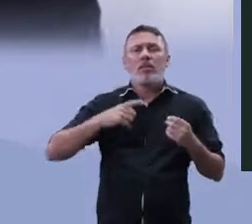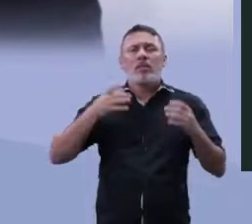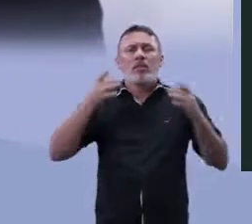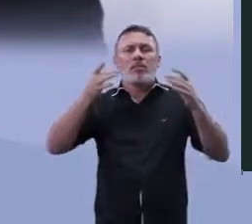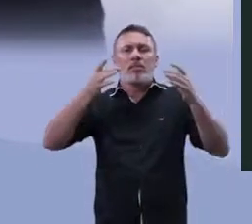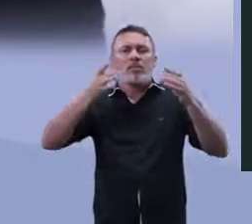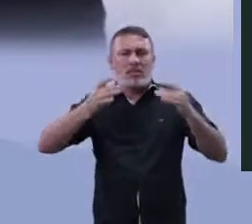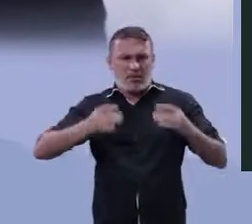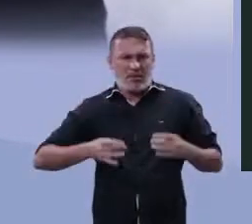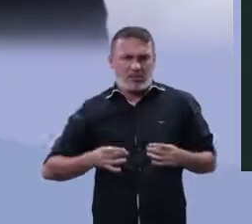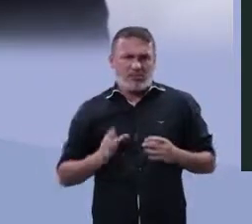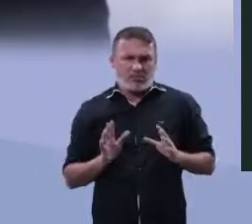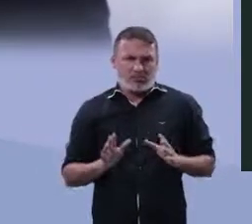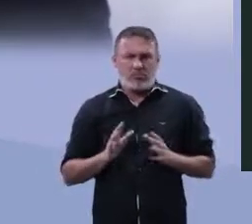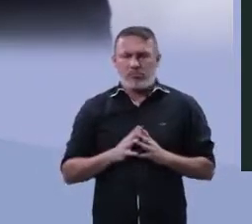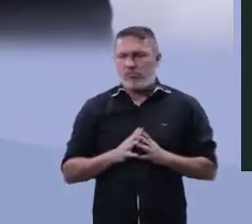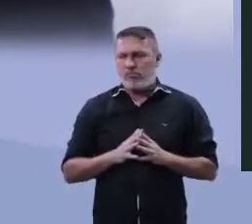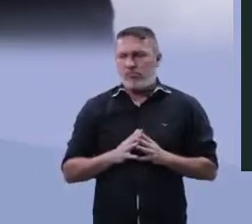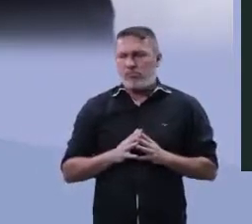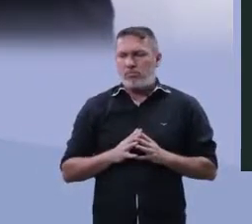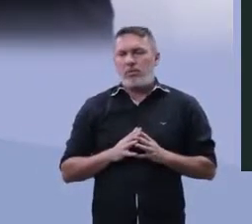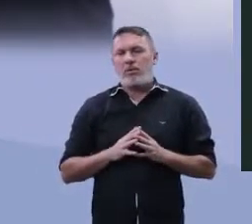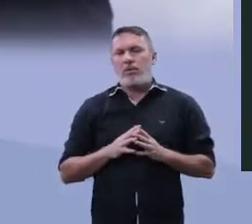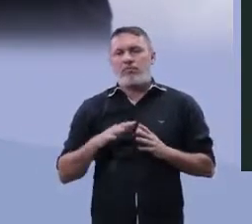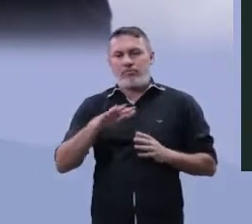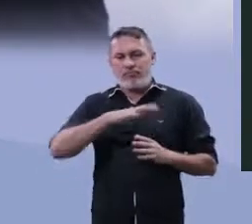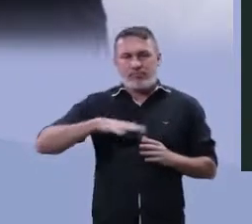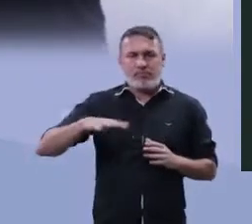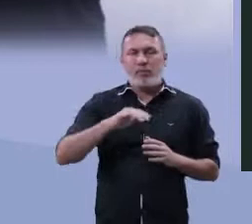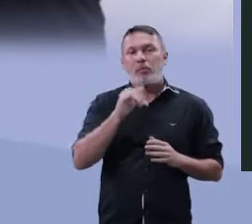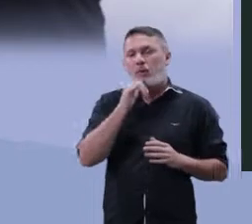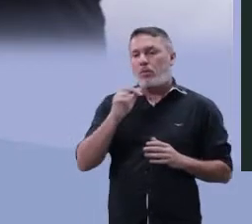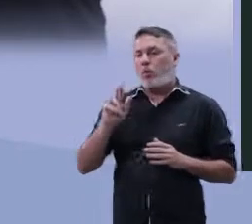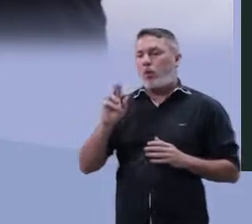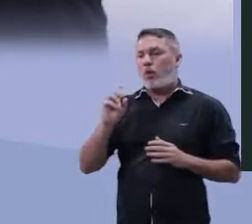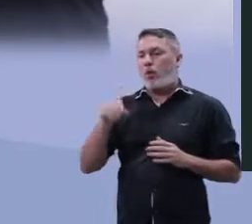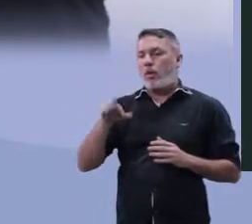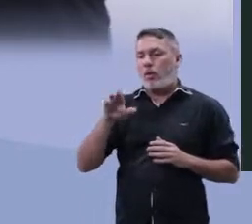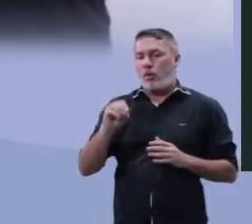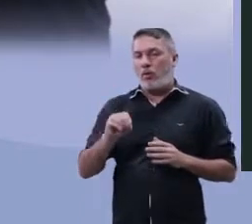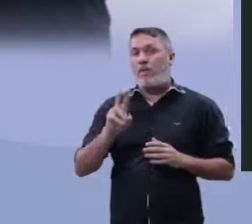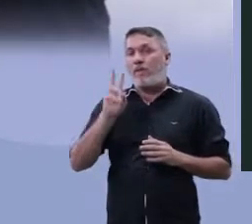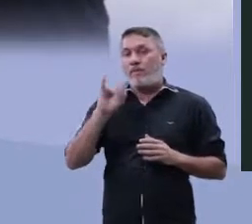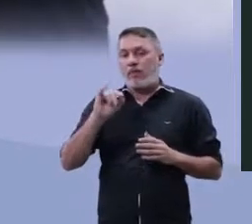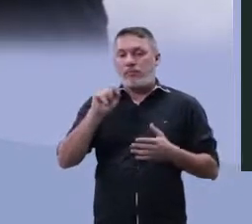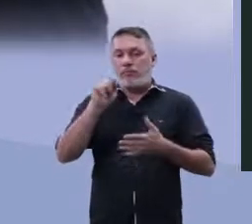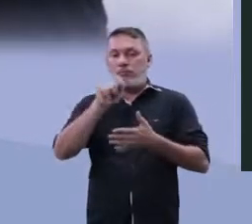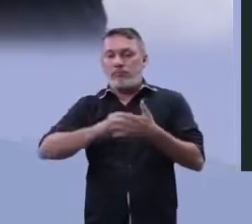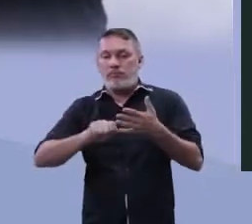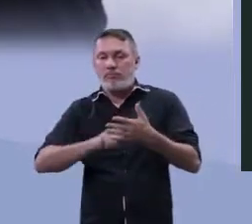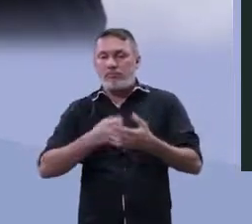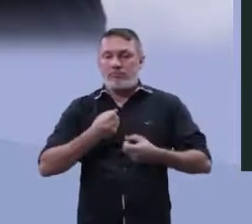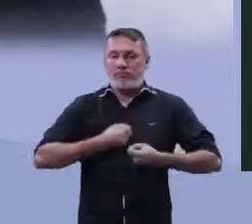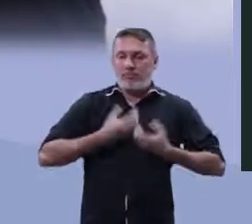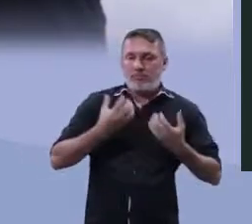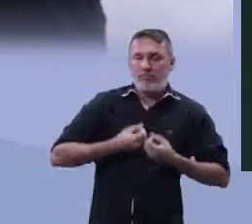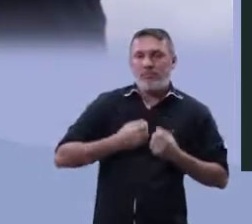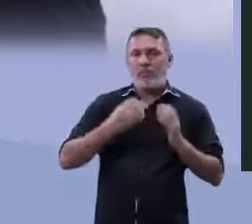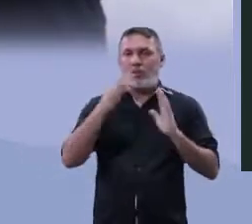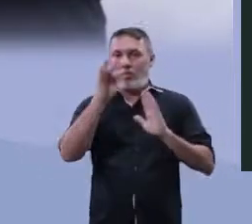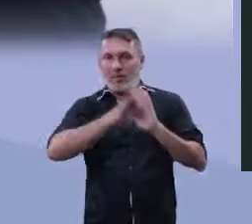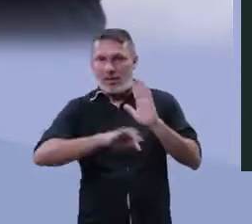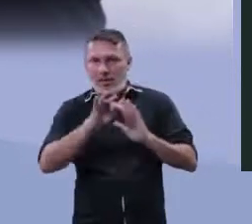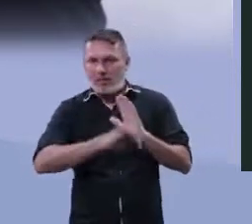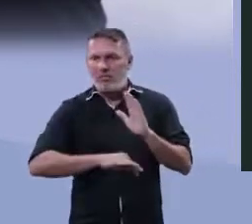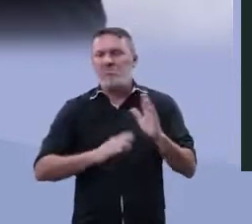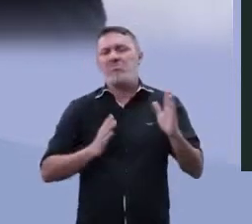forma mais detalhada, né, esses autores. Silvio Romero ele vai escrever as suas obras ali, né, vai